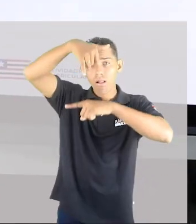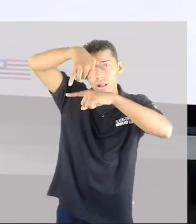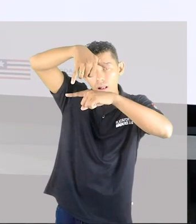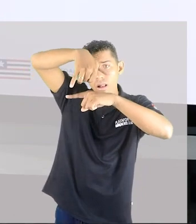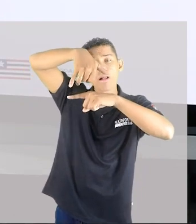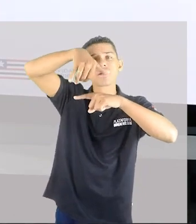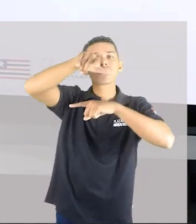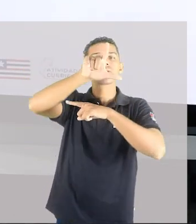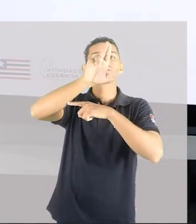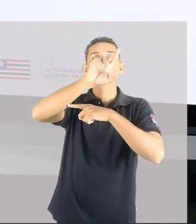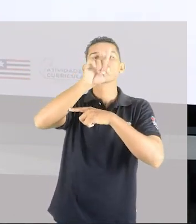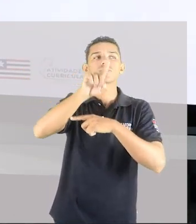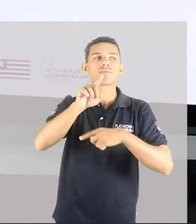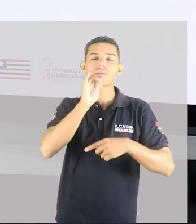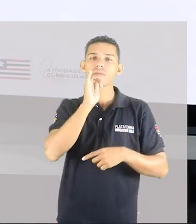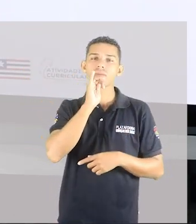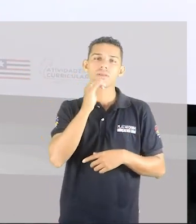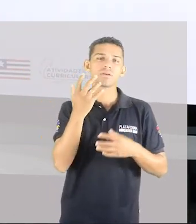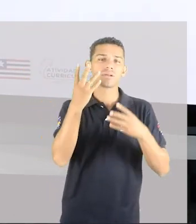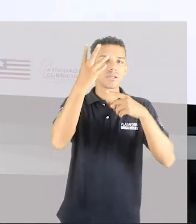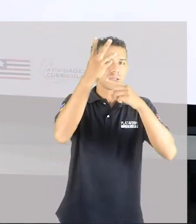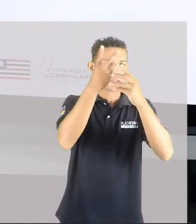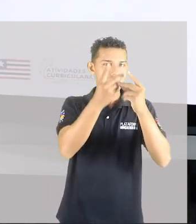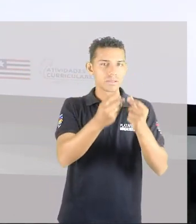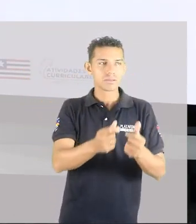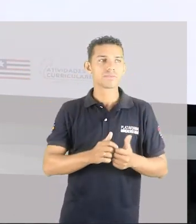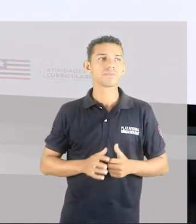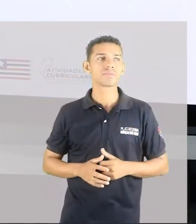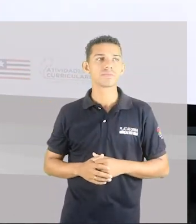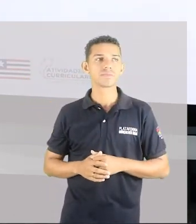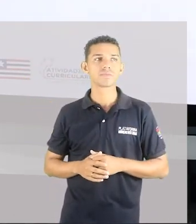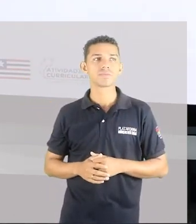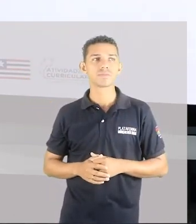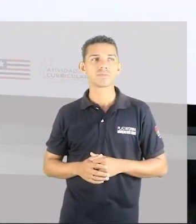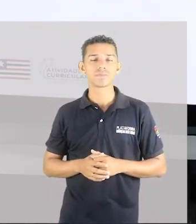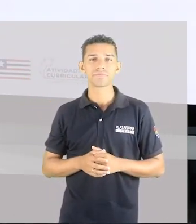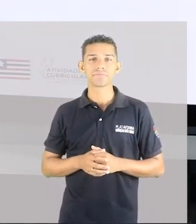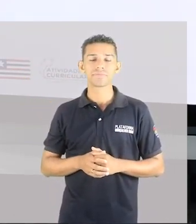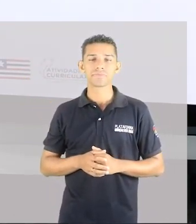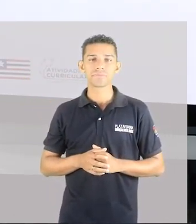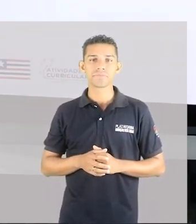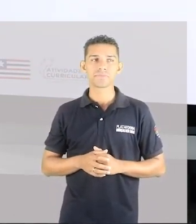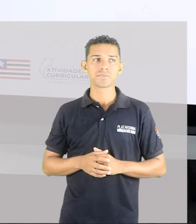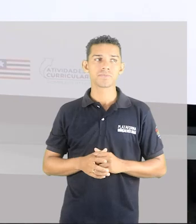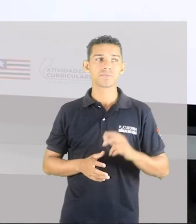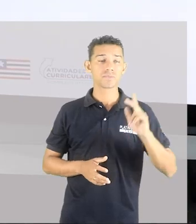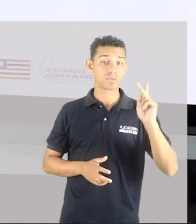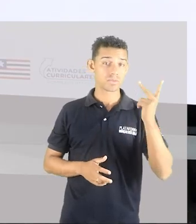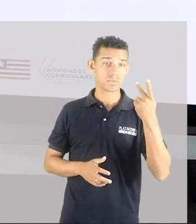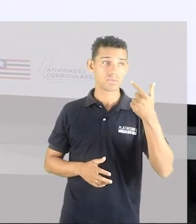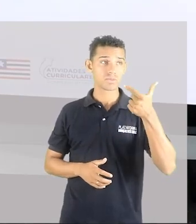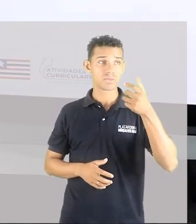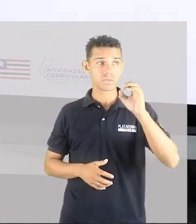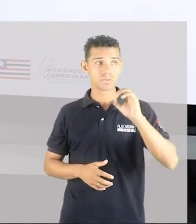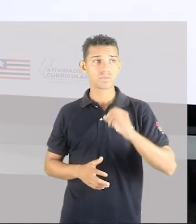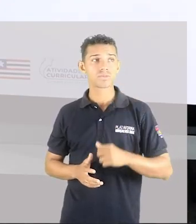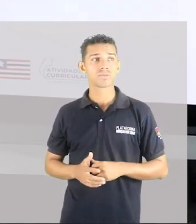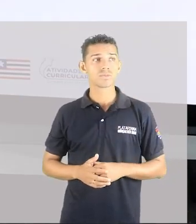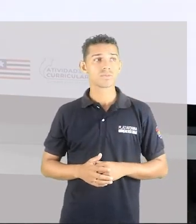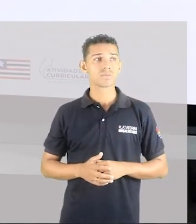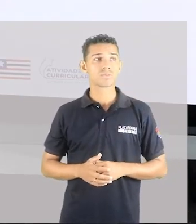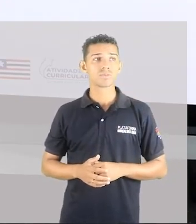decompõe. A água oxigenada, ela se decompõe em água. Então, aqui eu tenho água